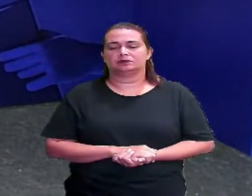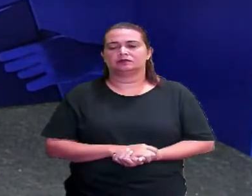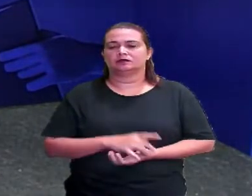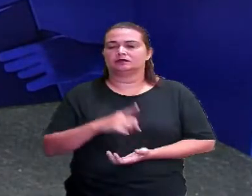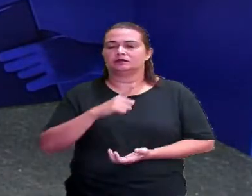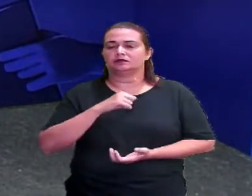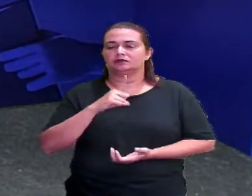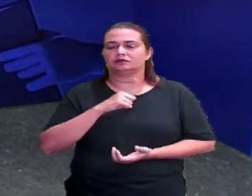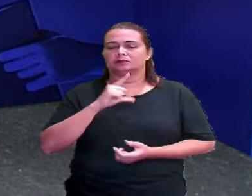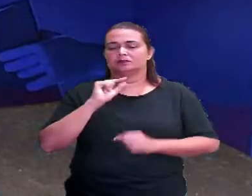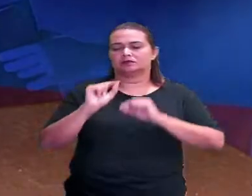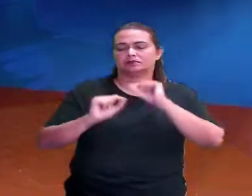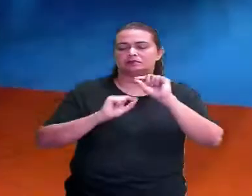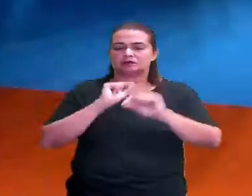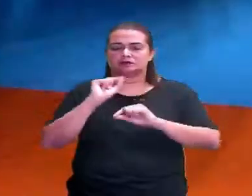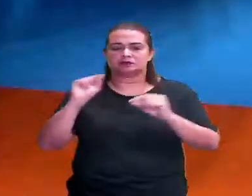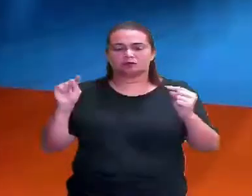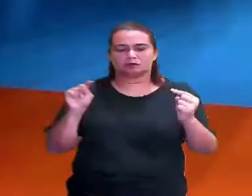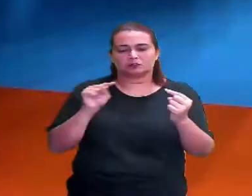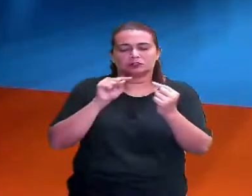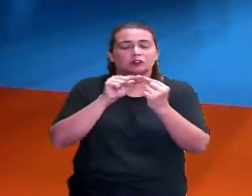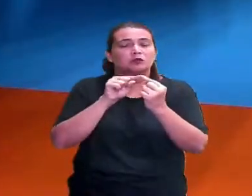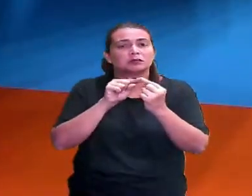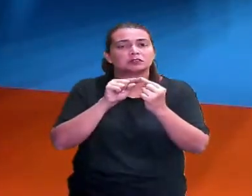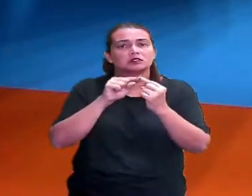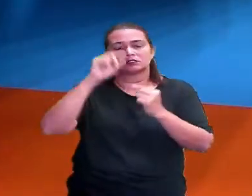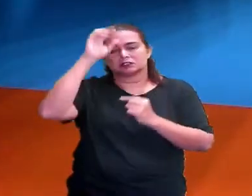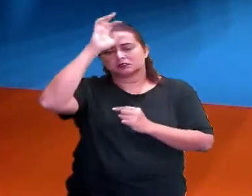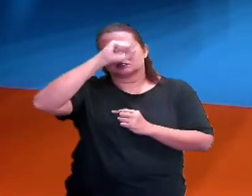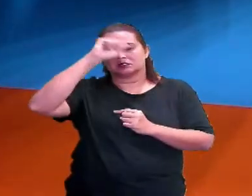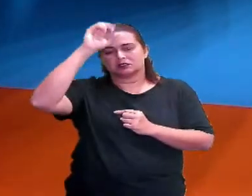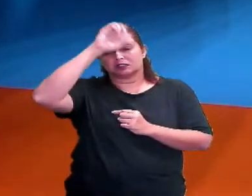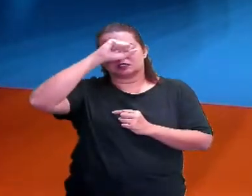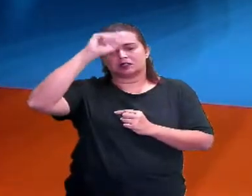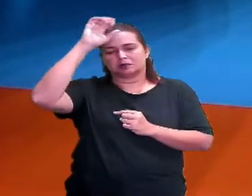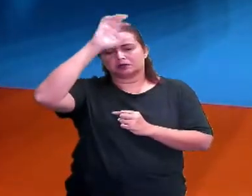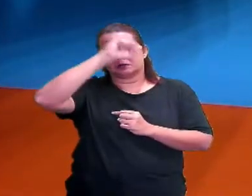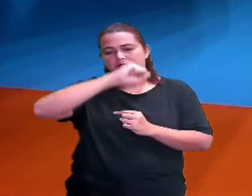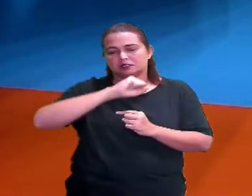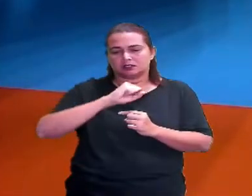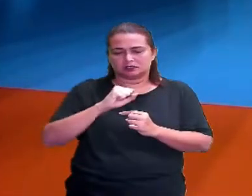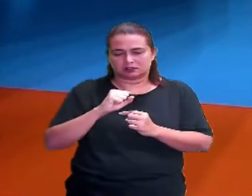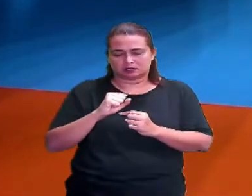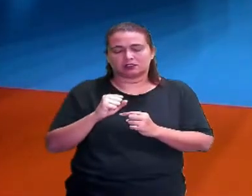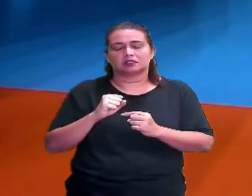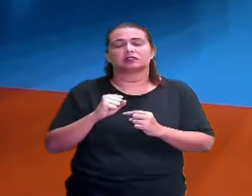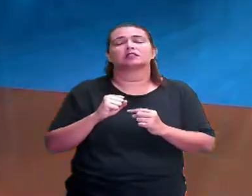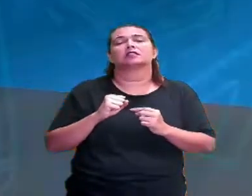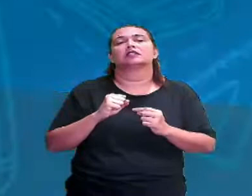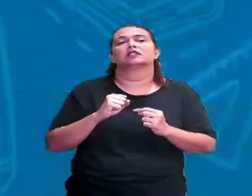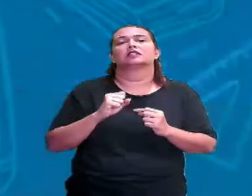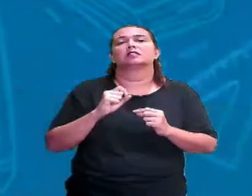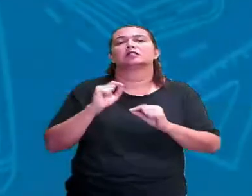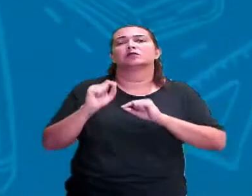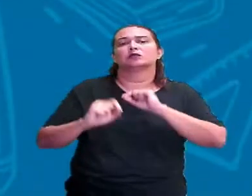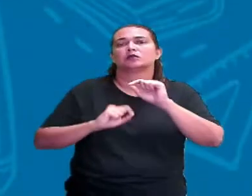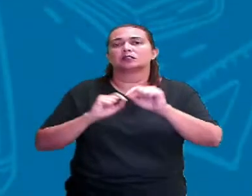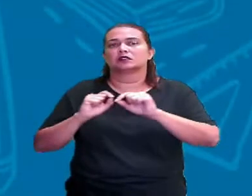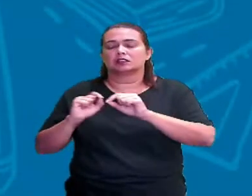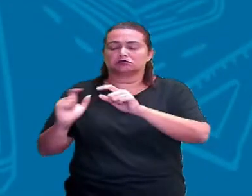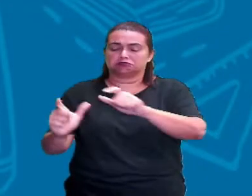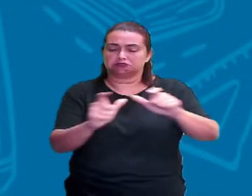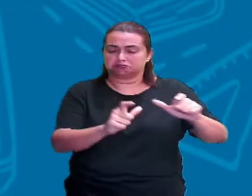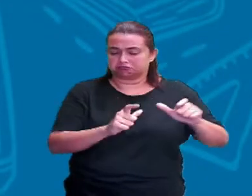os objetivos de aprendizagem, né, reconhecer as variações linguísticas em diversos contextos sociais, bem como